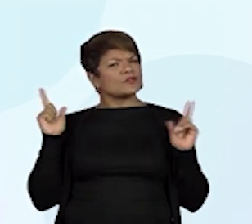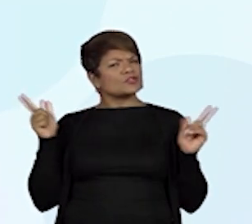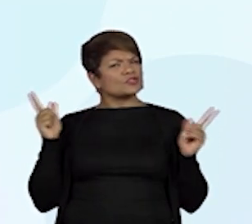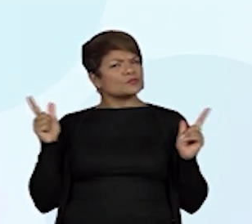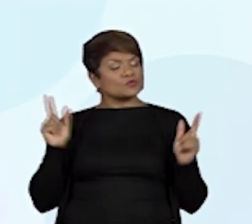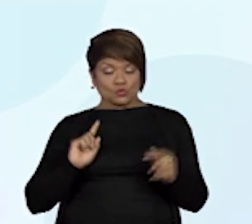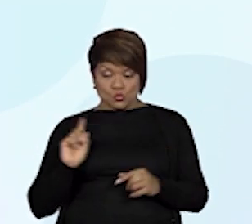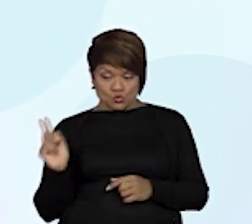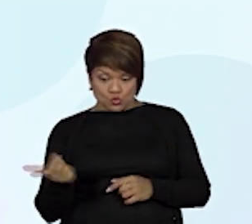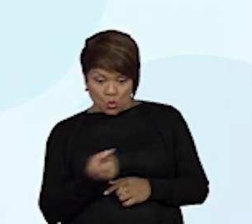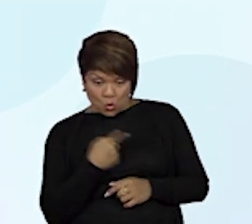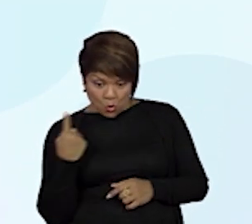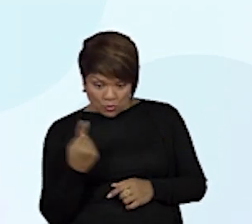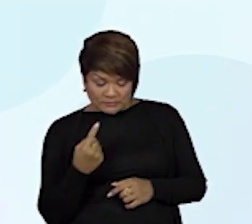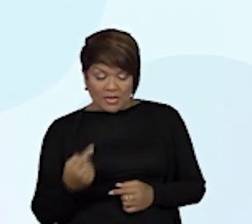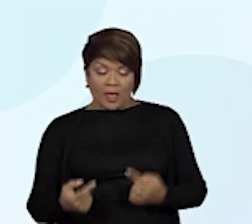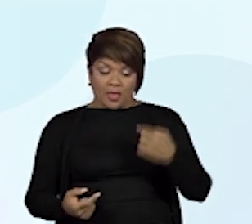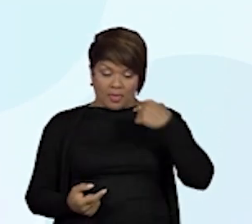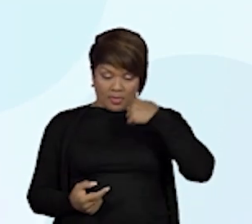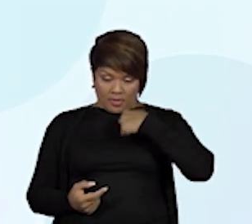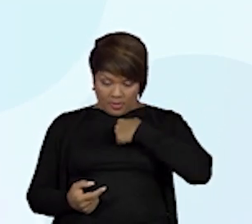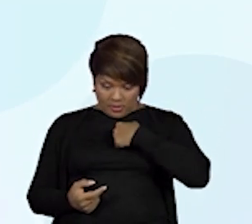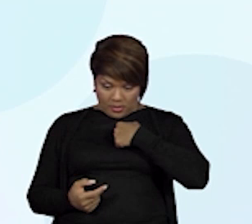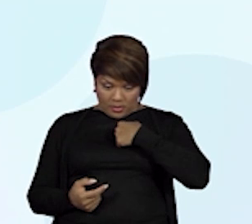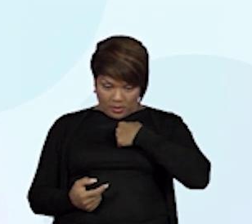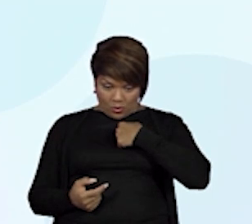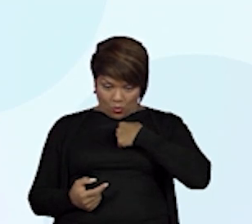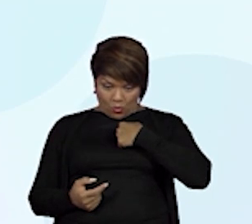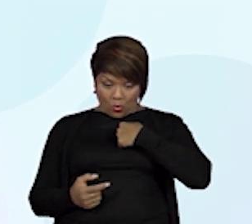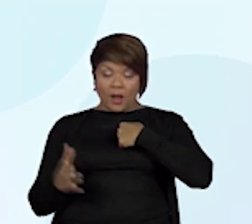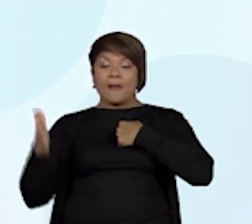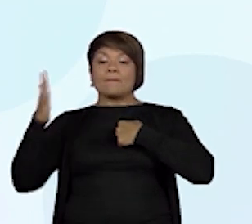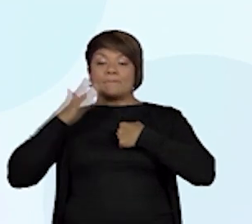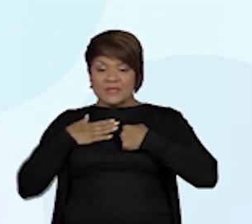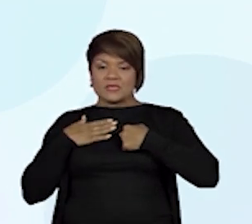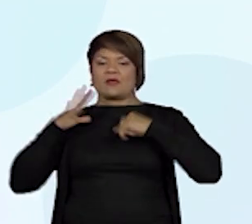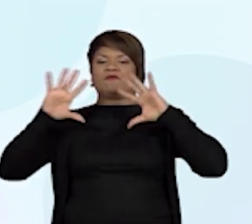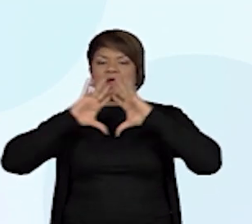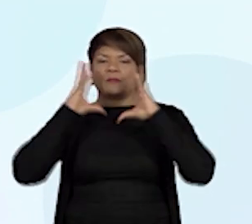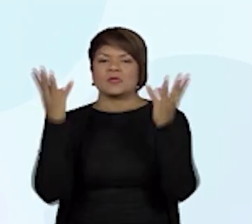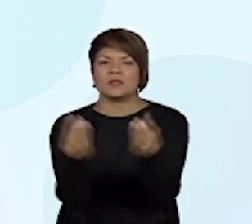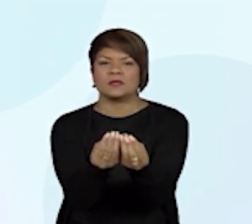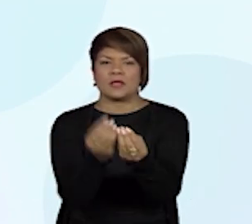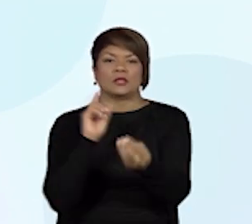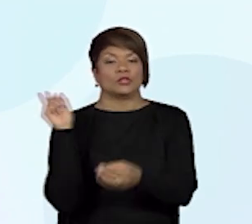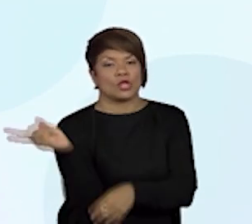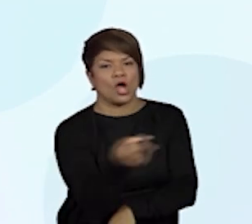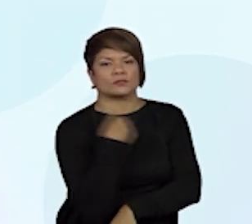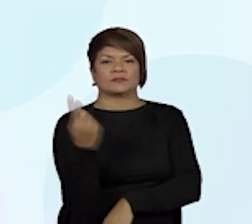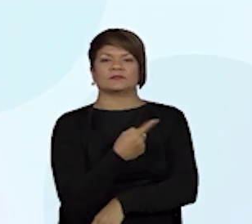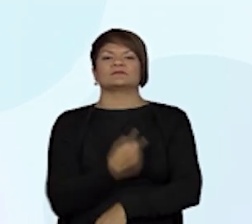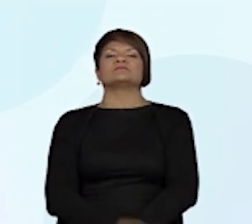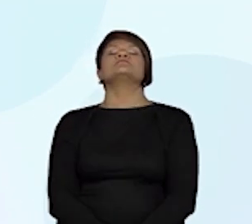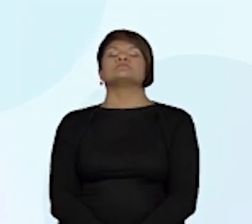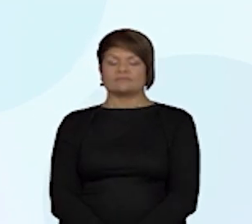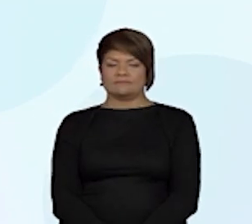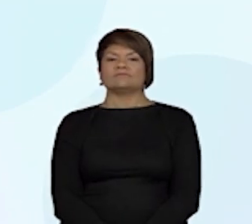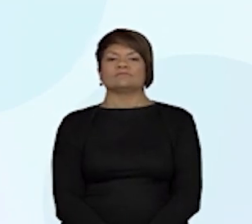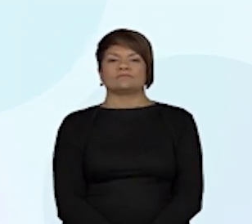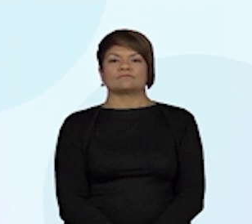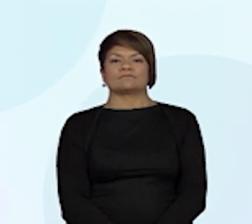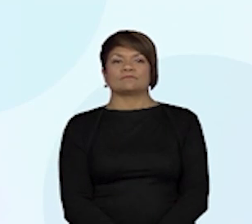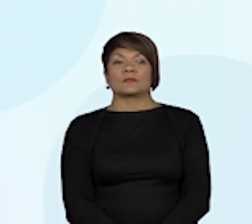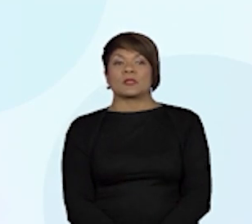Esse nós é ela falando eu e minha família. Então, Isso. Eu e minha família, nós. Então, a